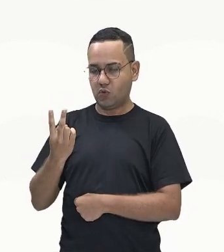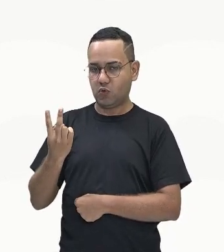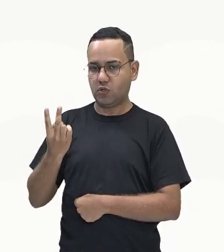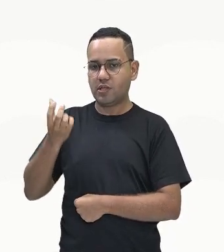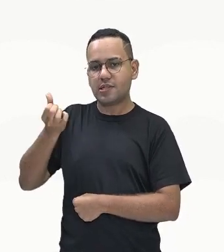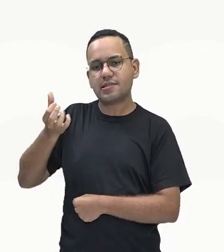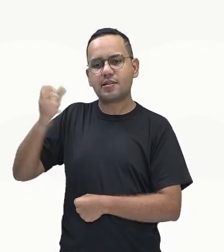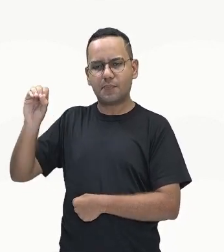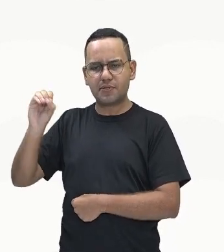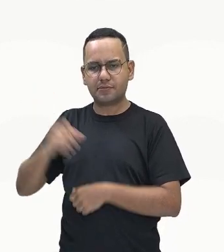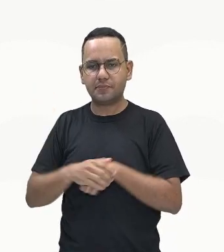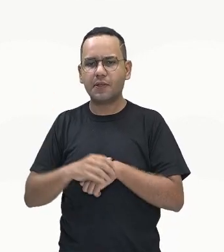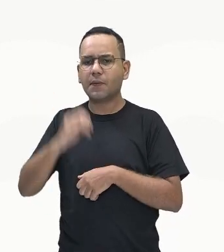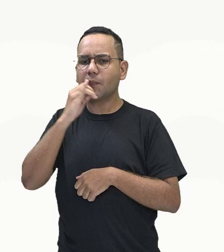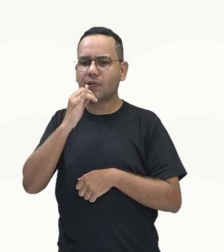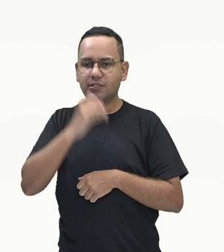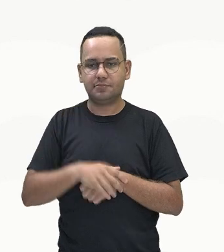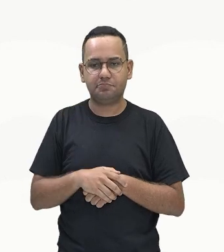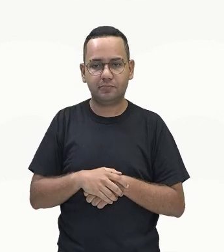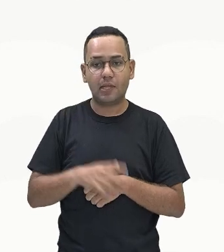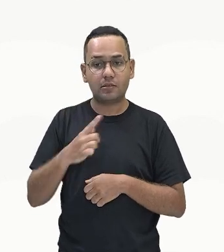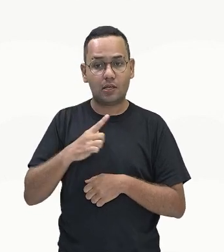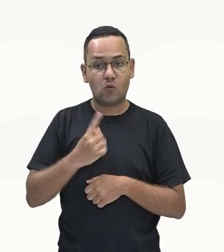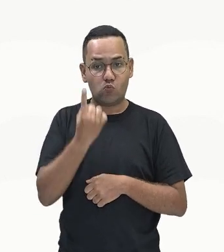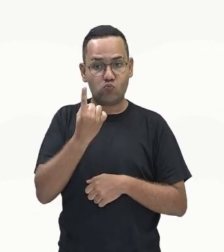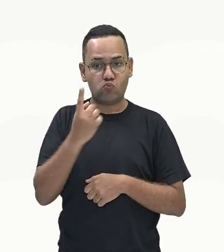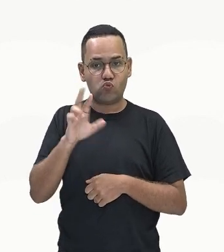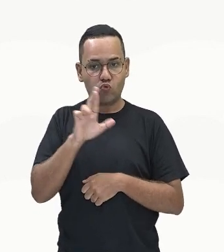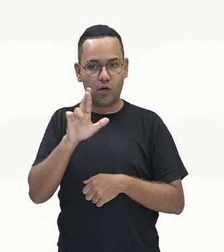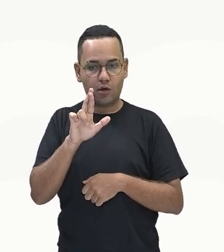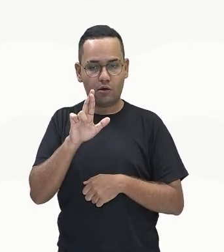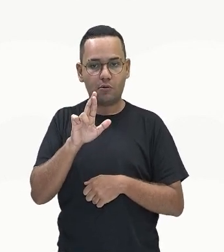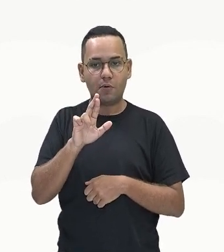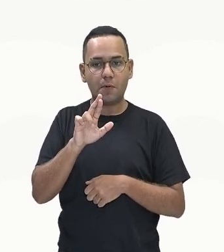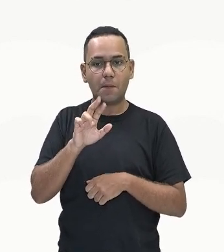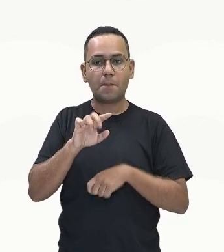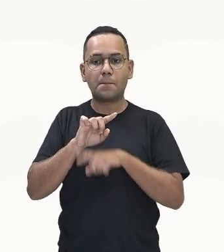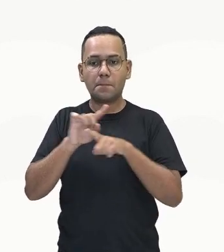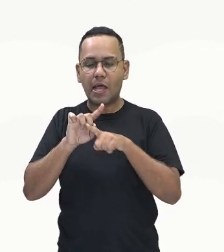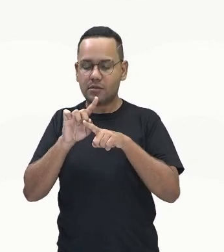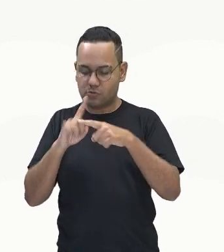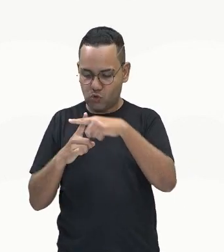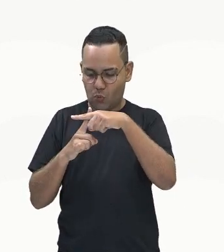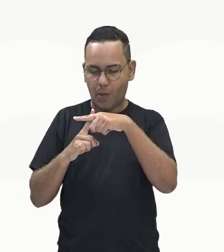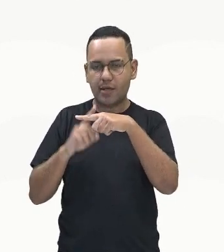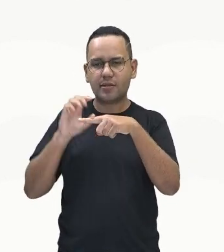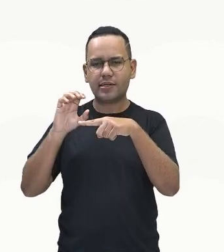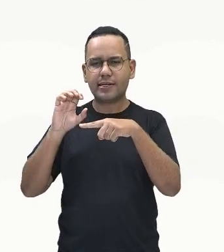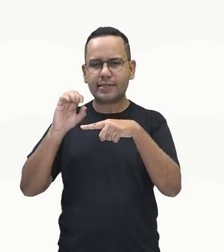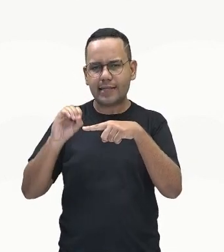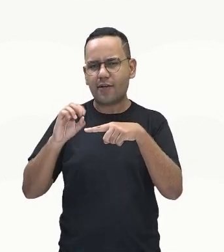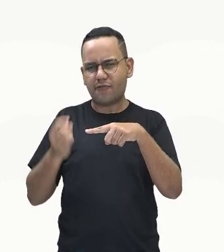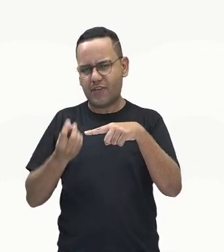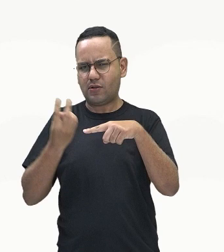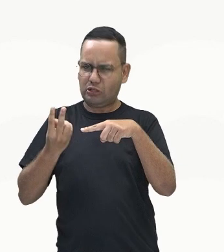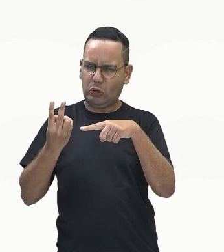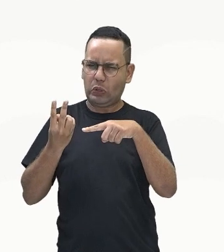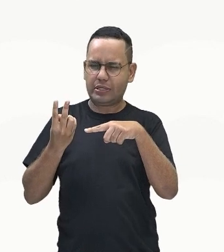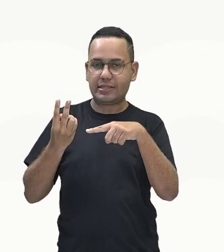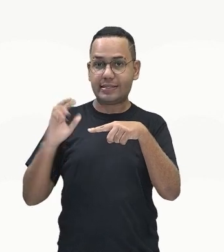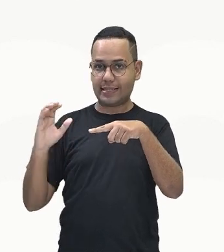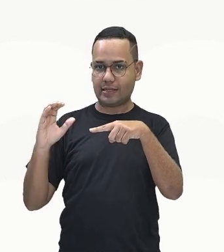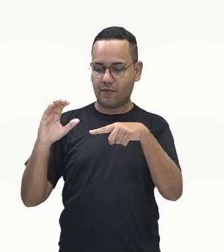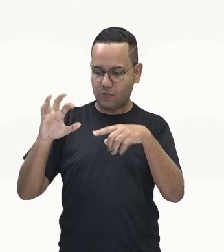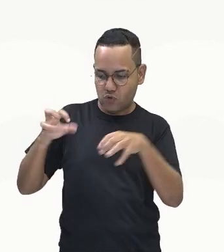1,02. É como se eu tivesse R$1 e eu estivesse somando esse R$1 com 2 centavos. Então, eu tenho R$1,02.